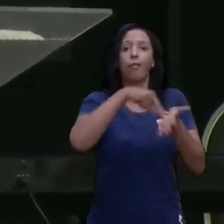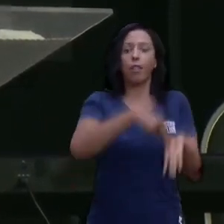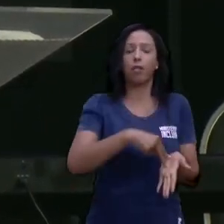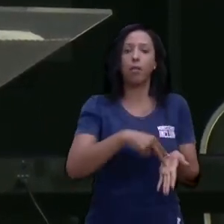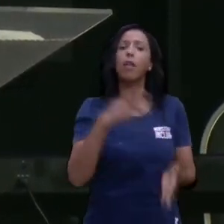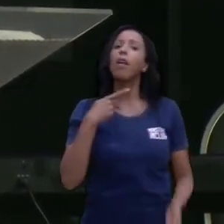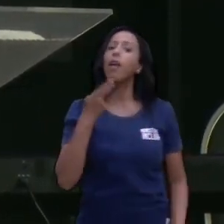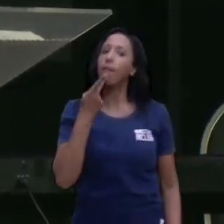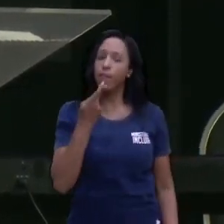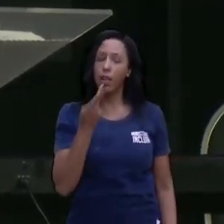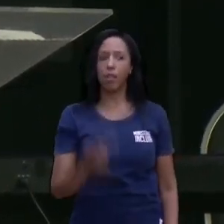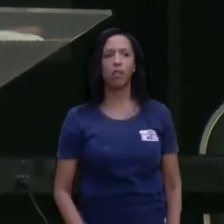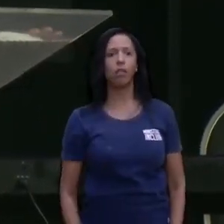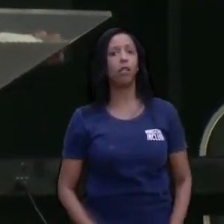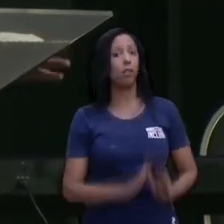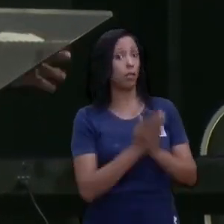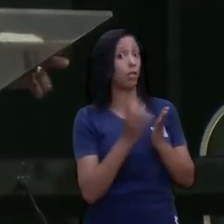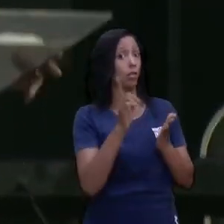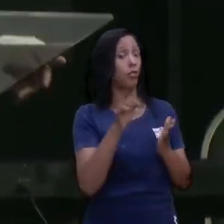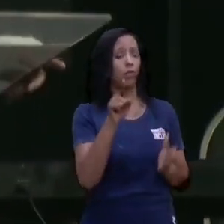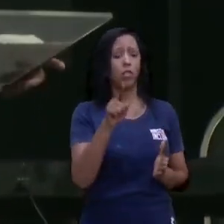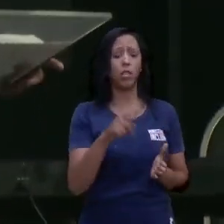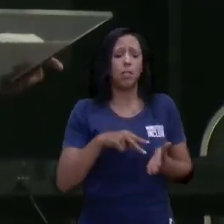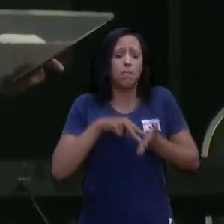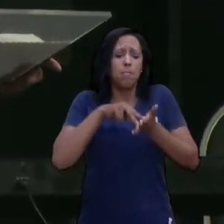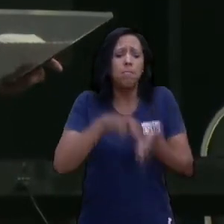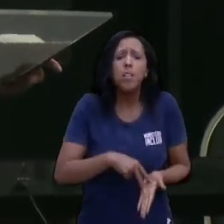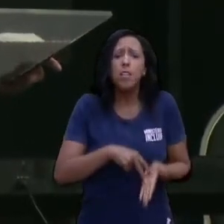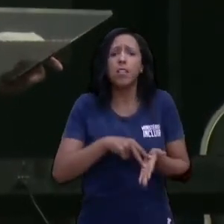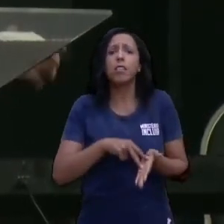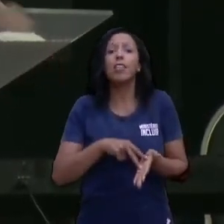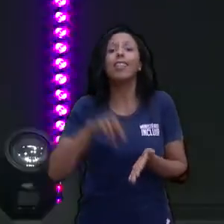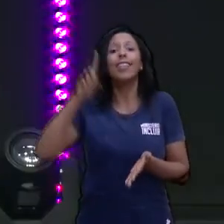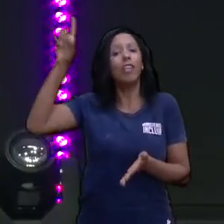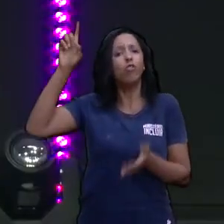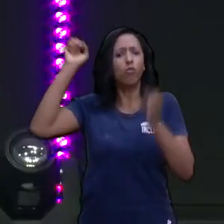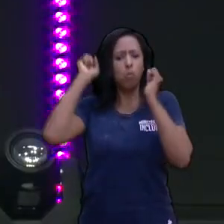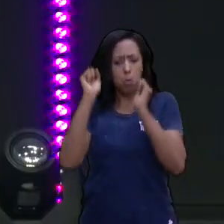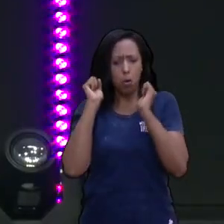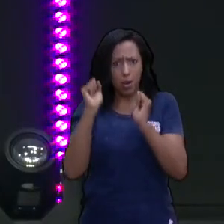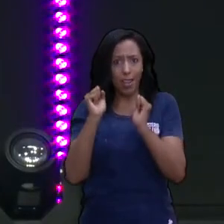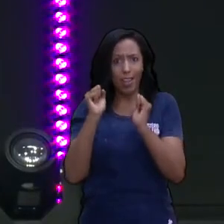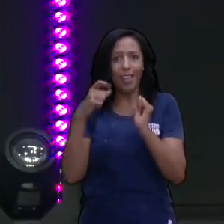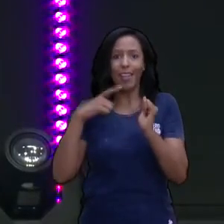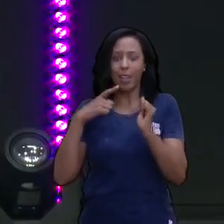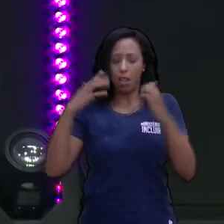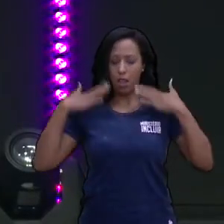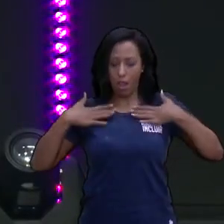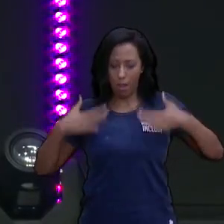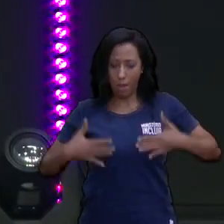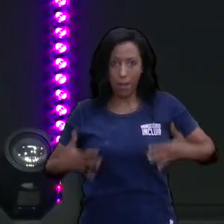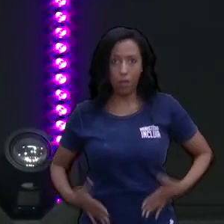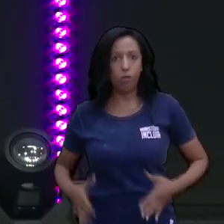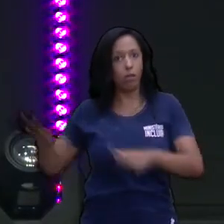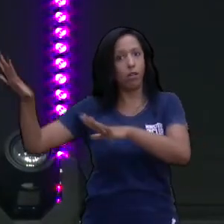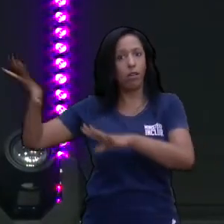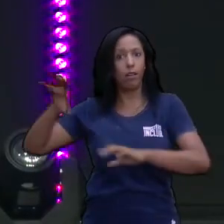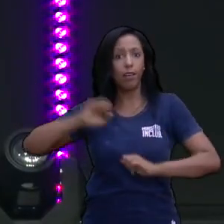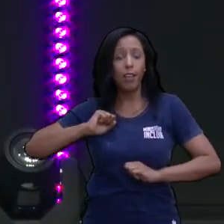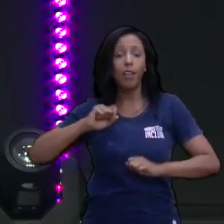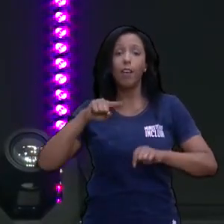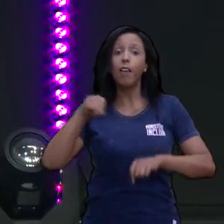forte poder vistam toda a armadura de Deus para poderem ficar firmes contra as ciladas do diabo